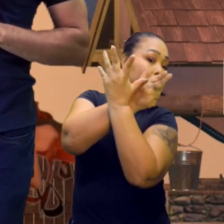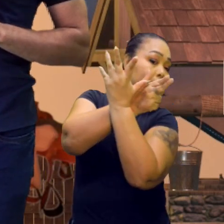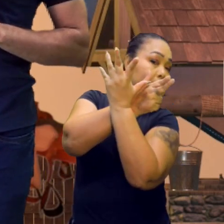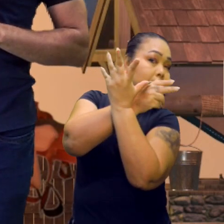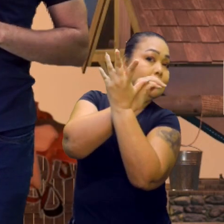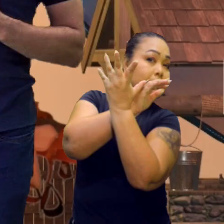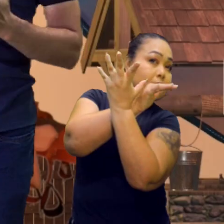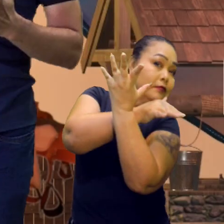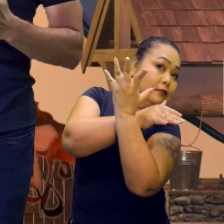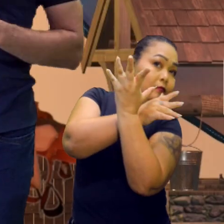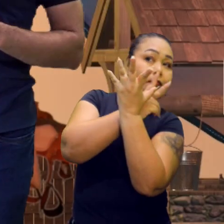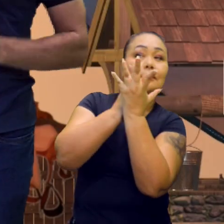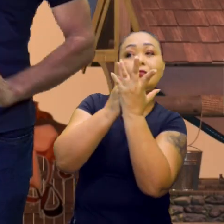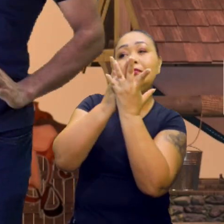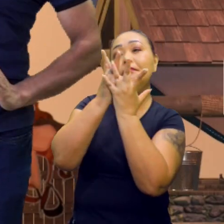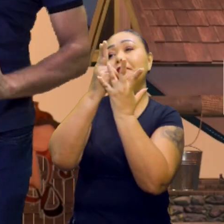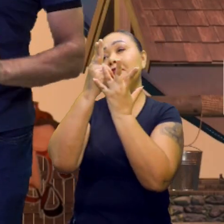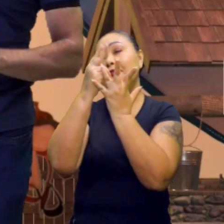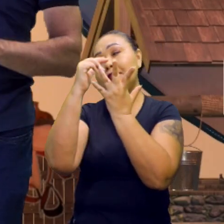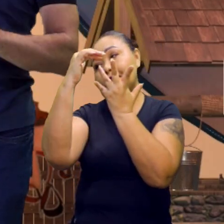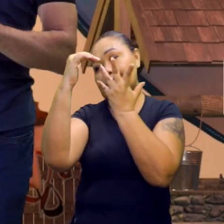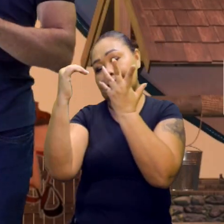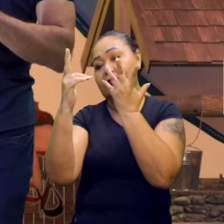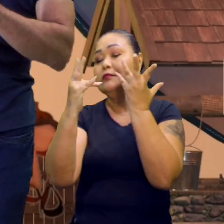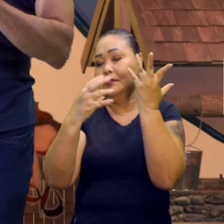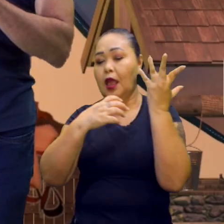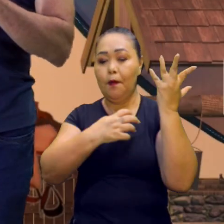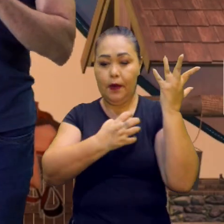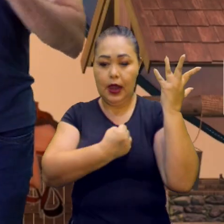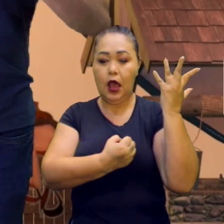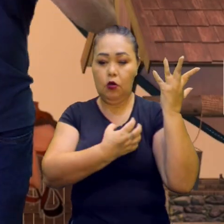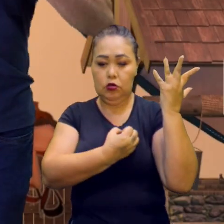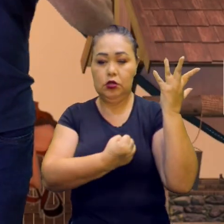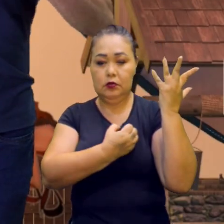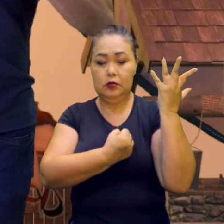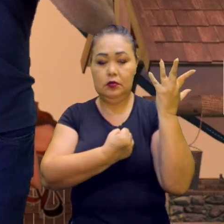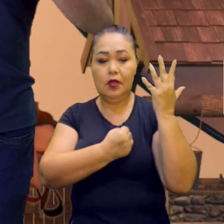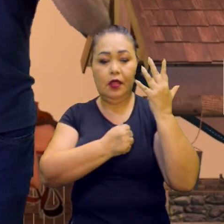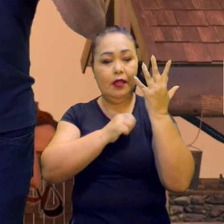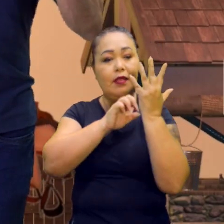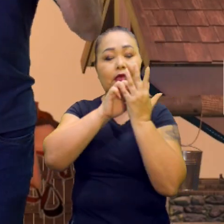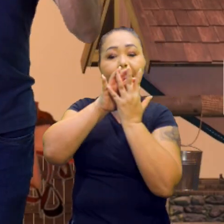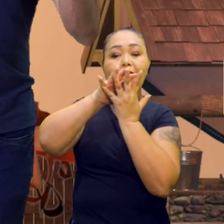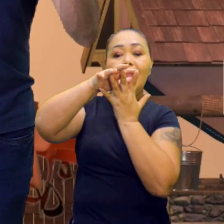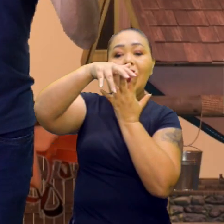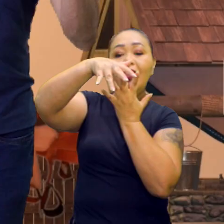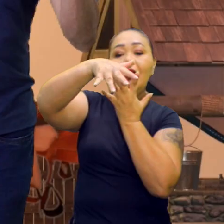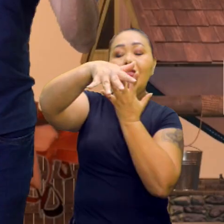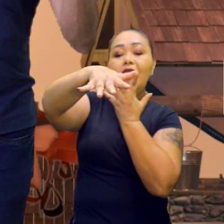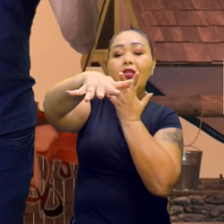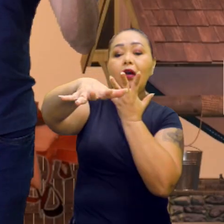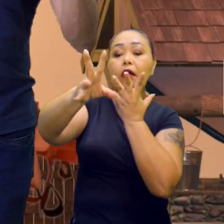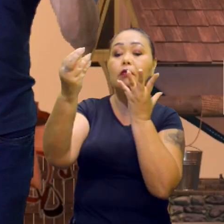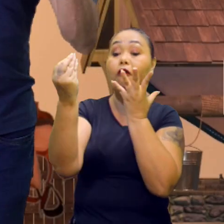o exemplo, se fosse o maracujá, poda de condução, poda de formação,